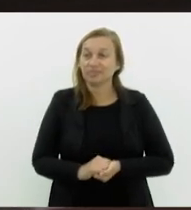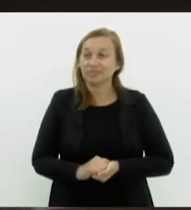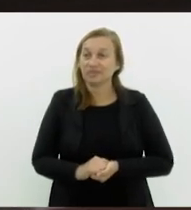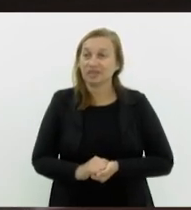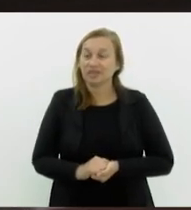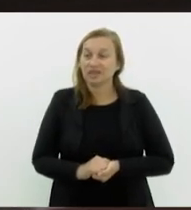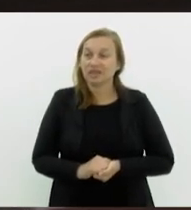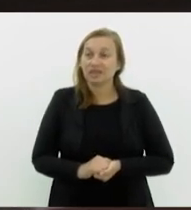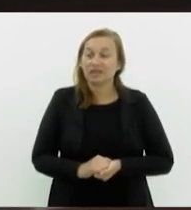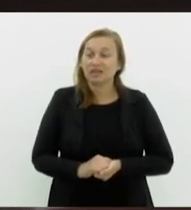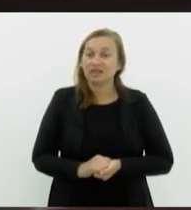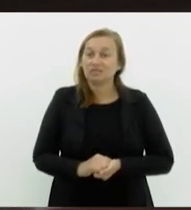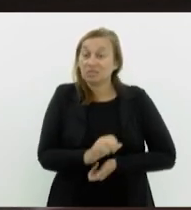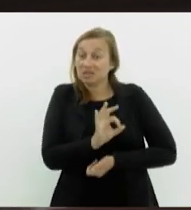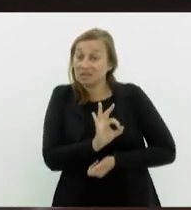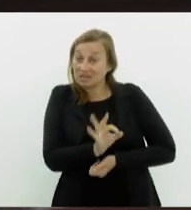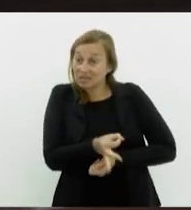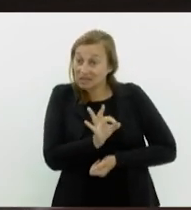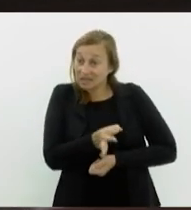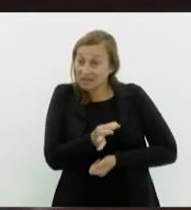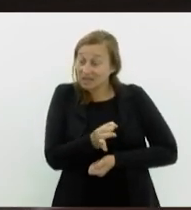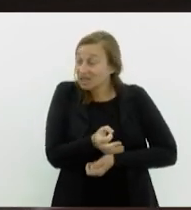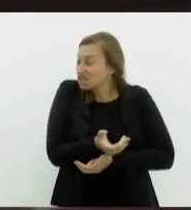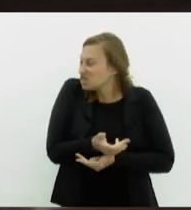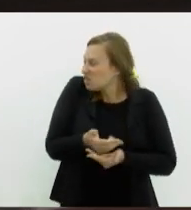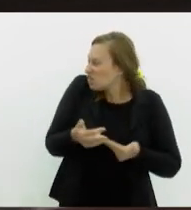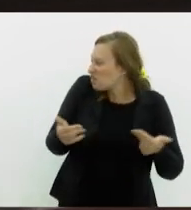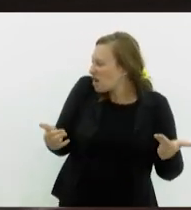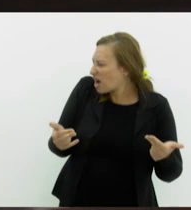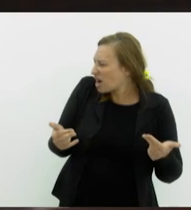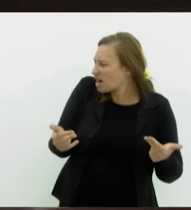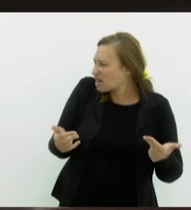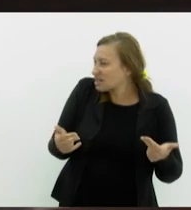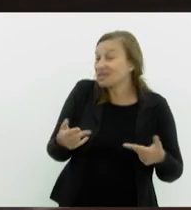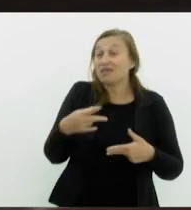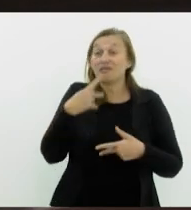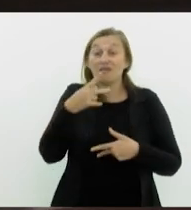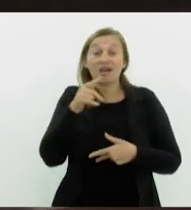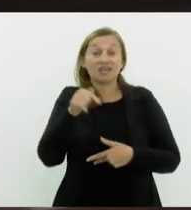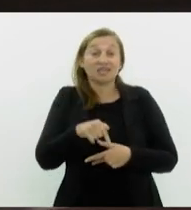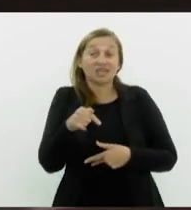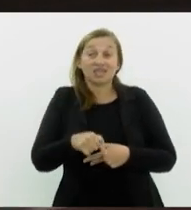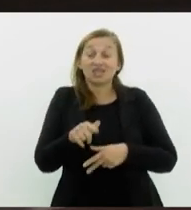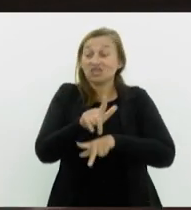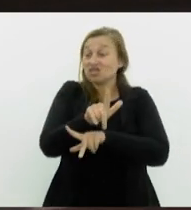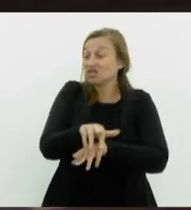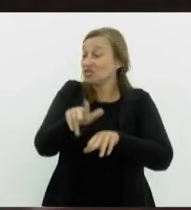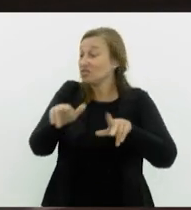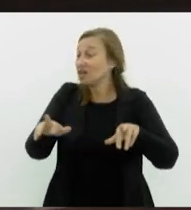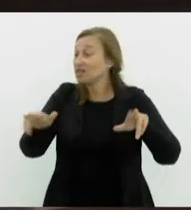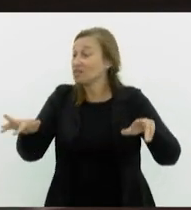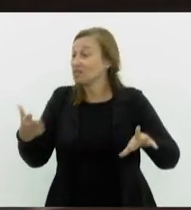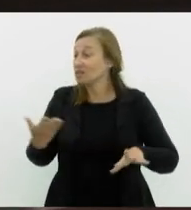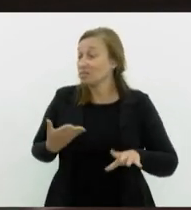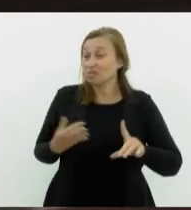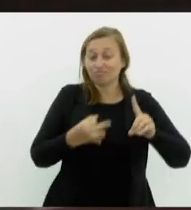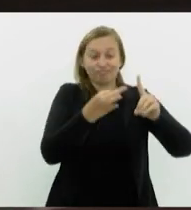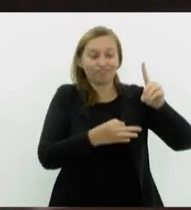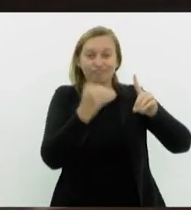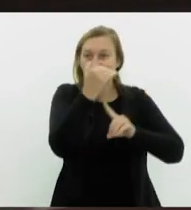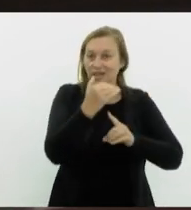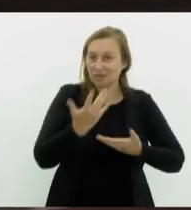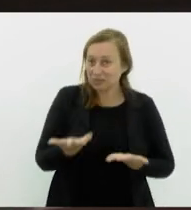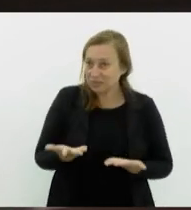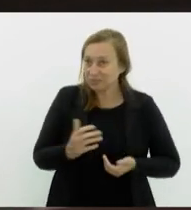Zéfiro, pelo fato de várias falas feitas aqui por diversos desembargadores.